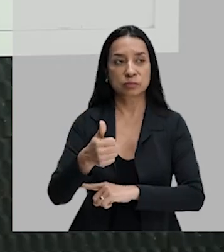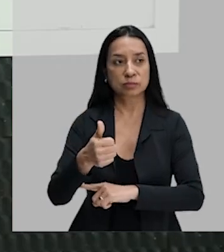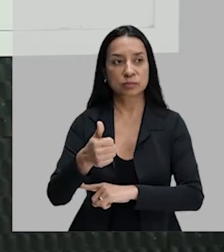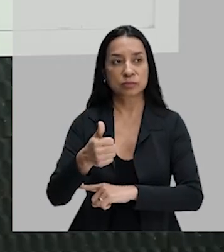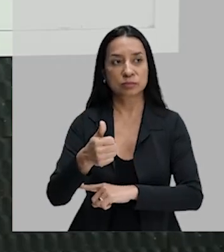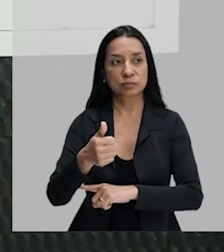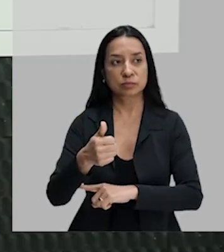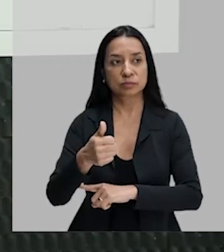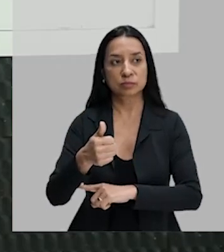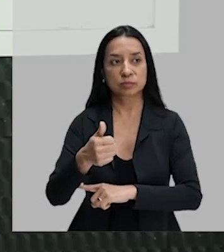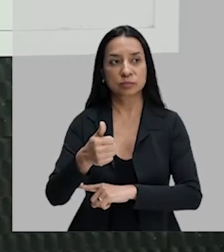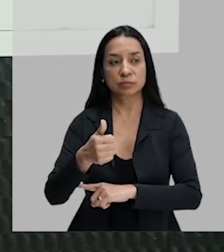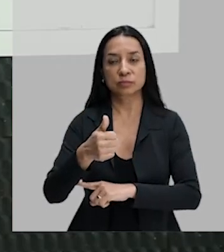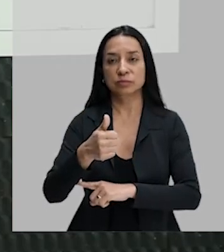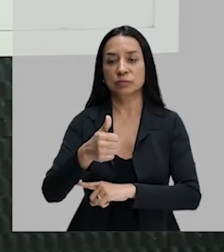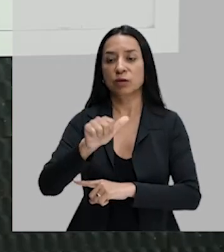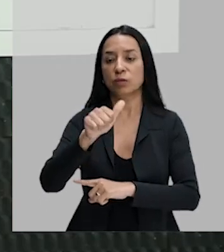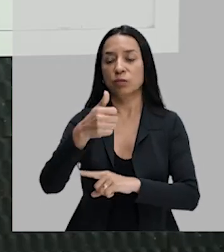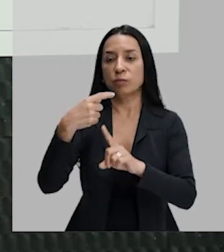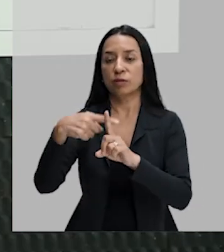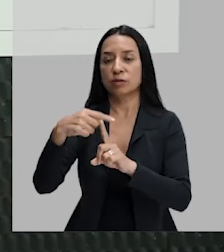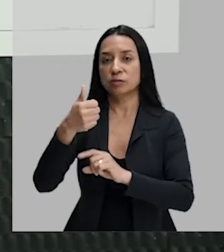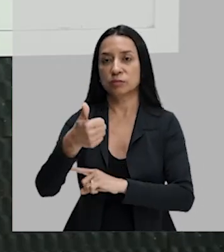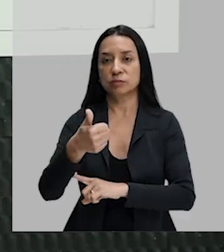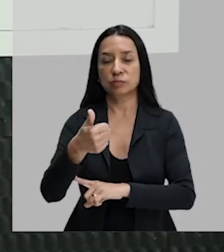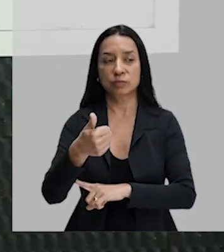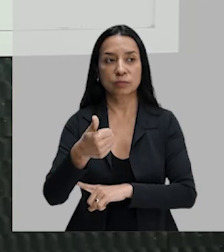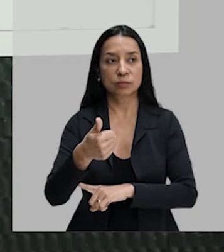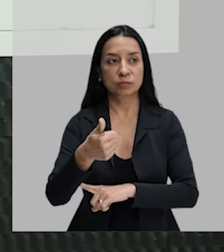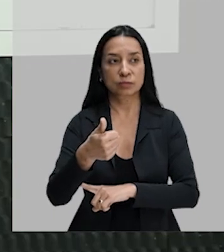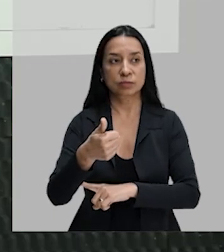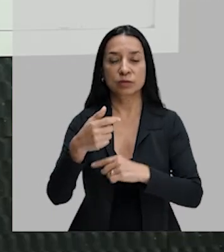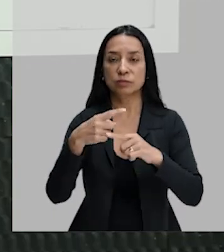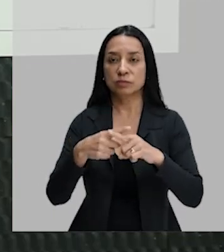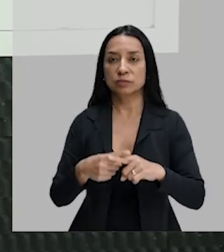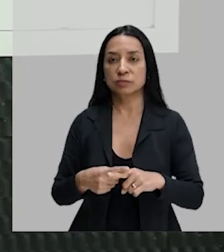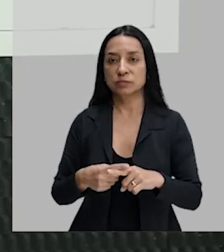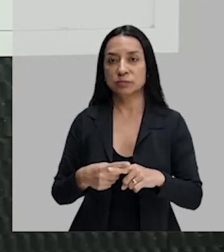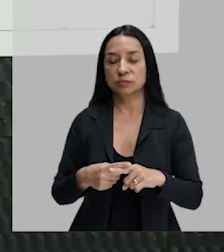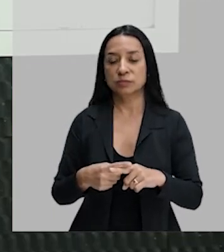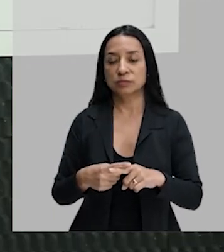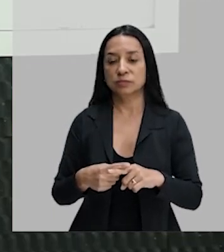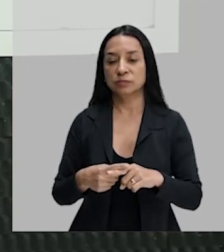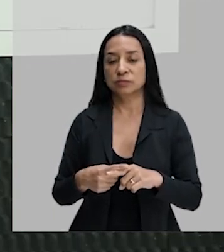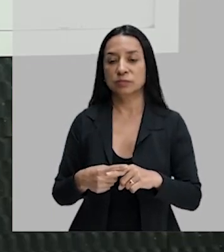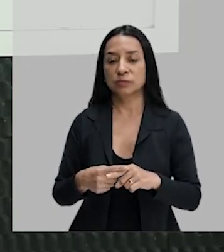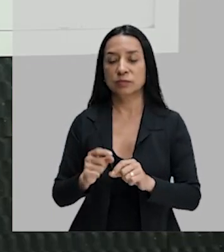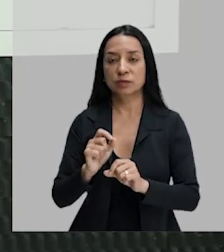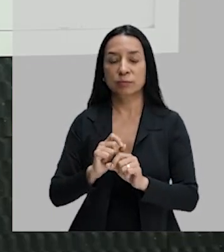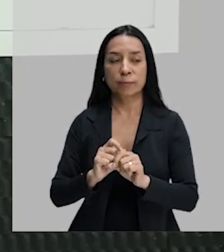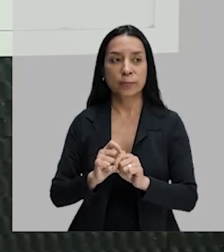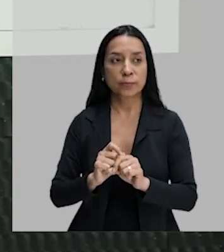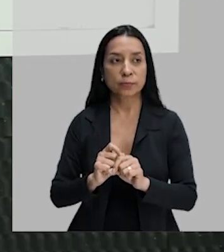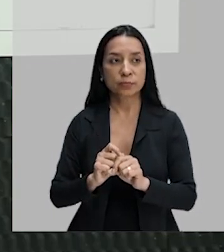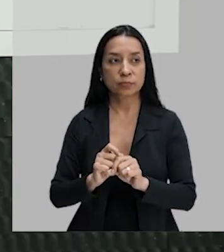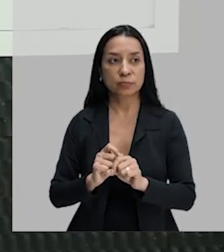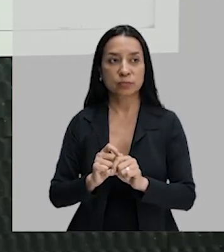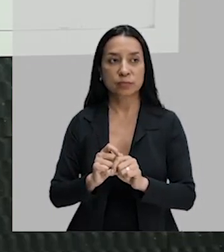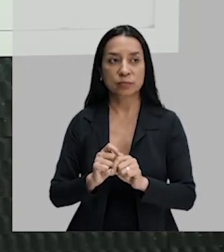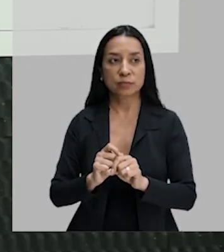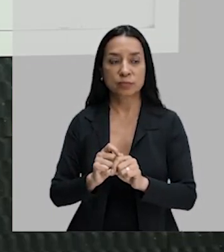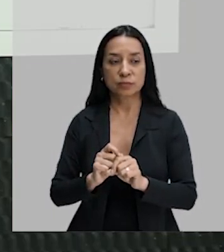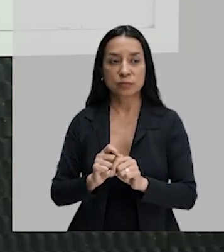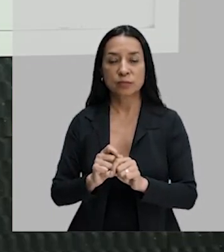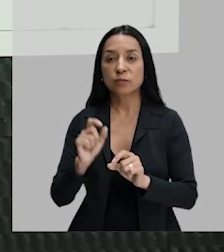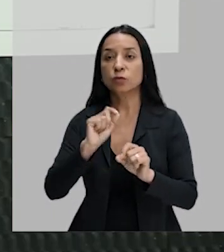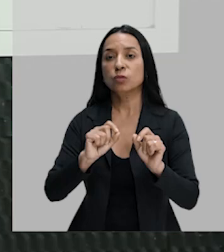elevado a 1 + 1 multiplicado pelo menor complementar né que acabamos de